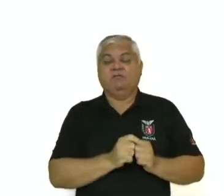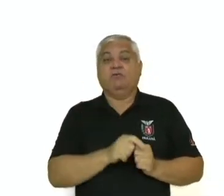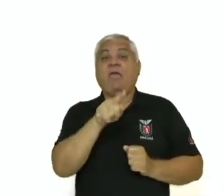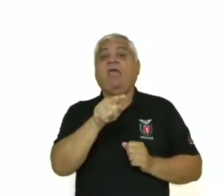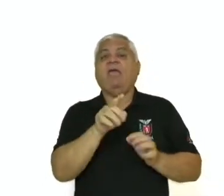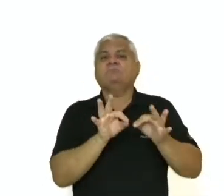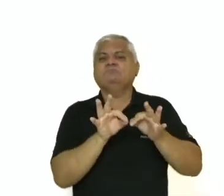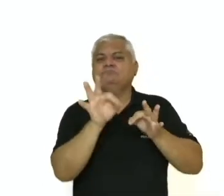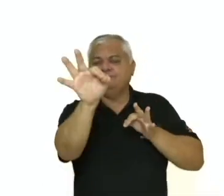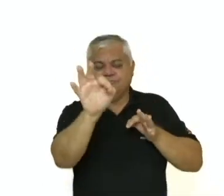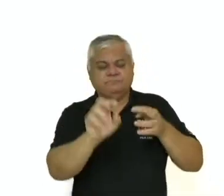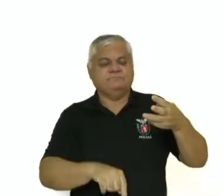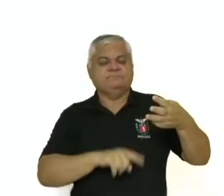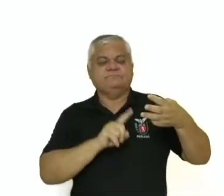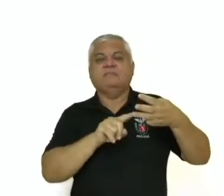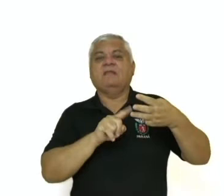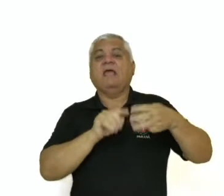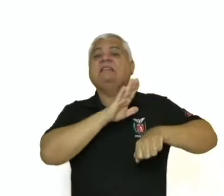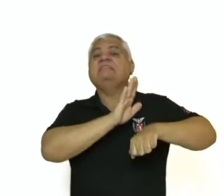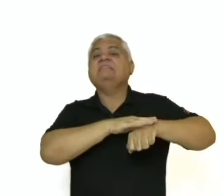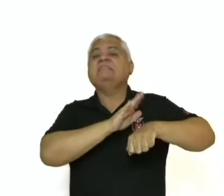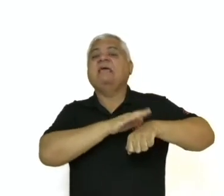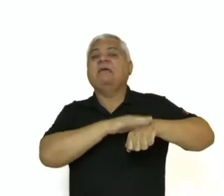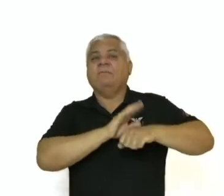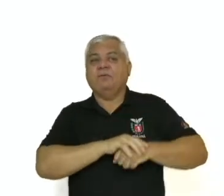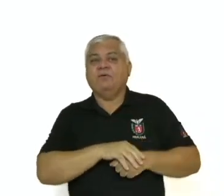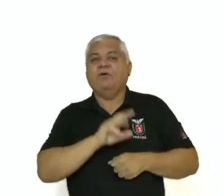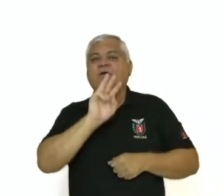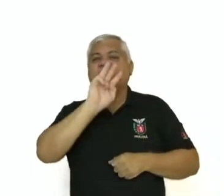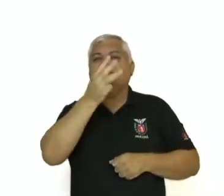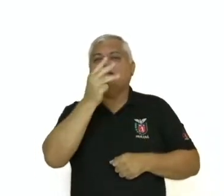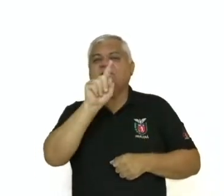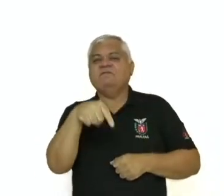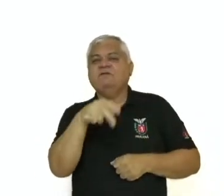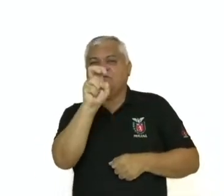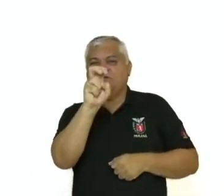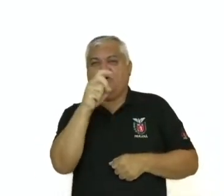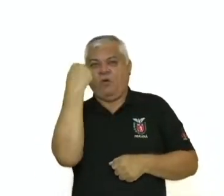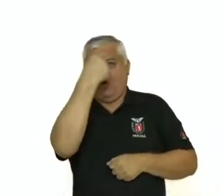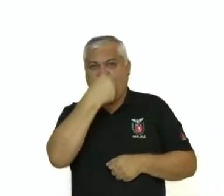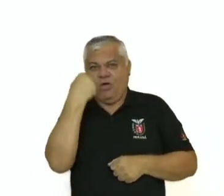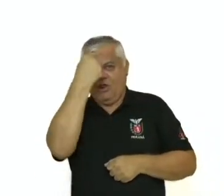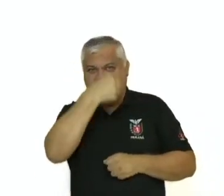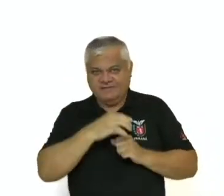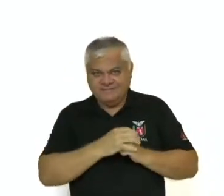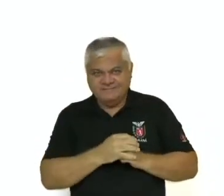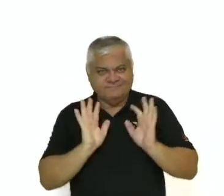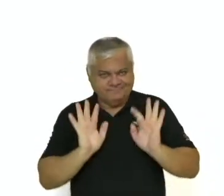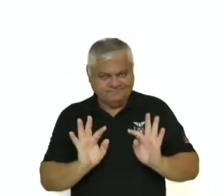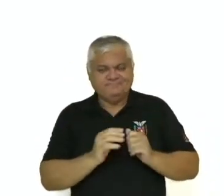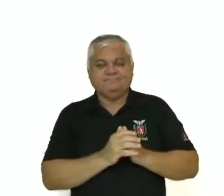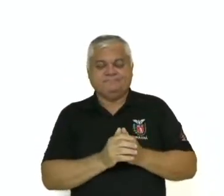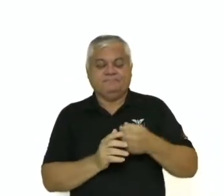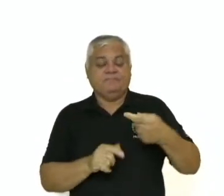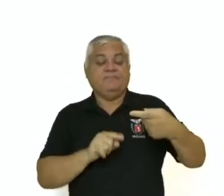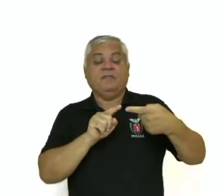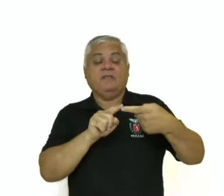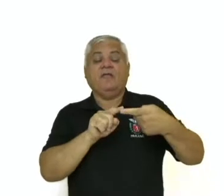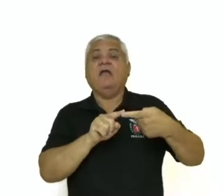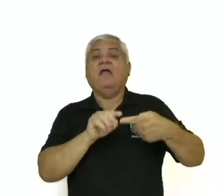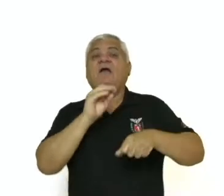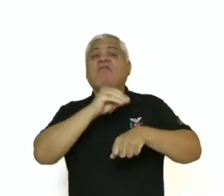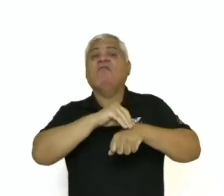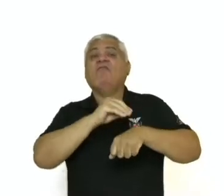de 3,5 horas, ou seja, o famoso 3 horas e meia, 3 horas e 30 minutos. Bem, o que a gente vai fazer aqui,